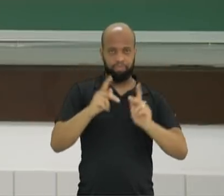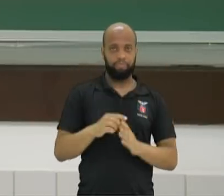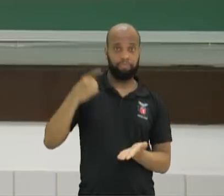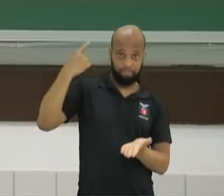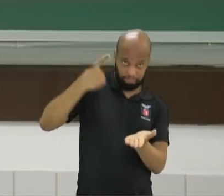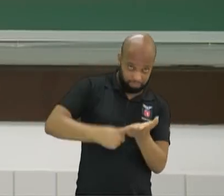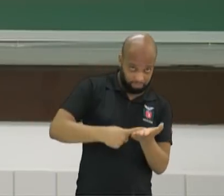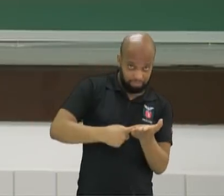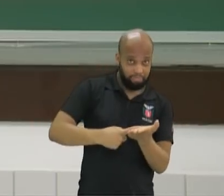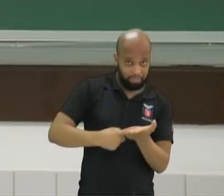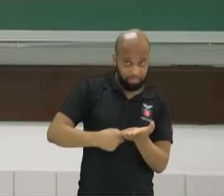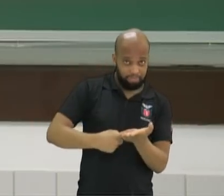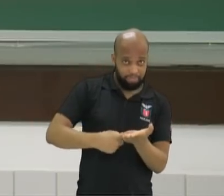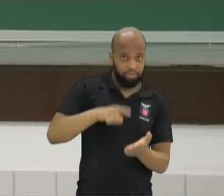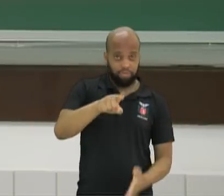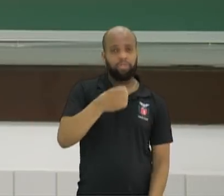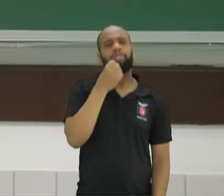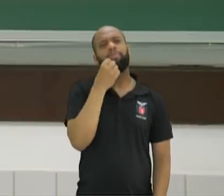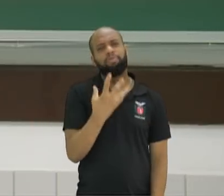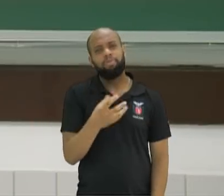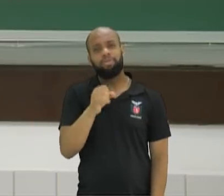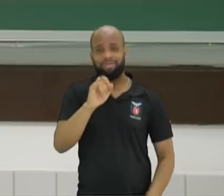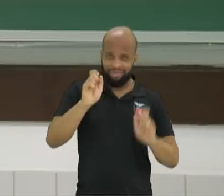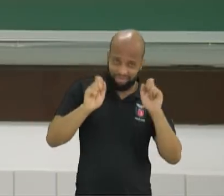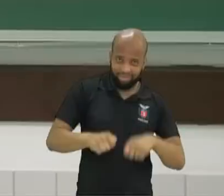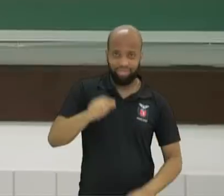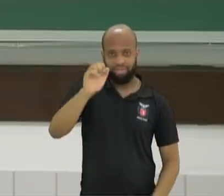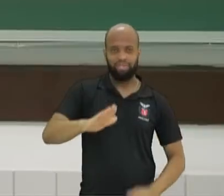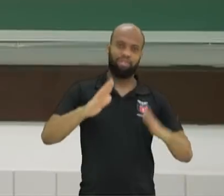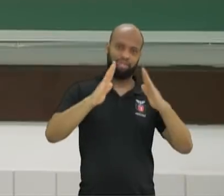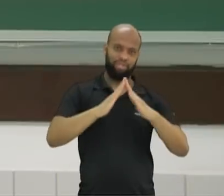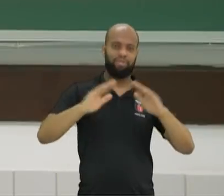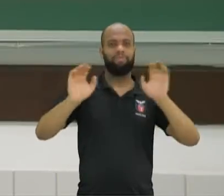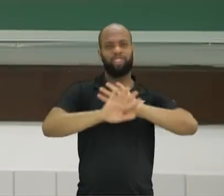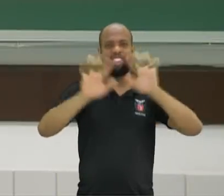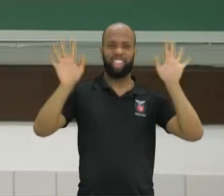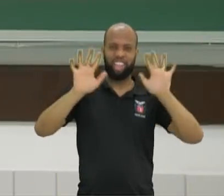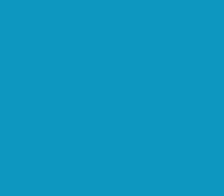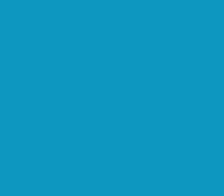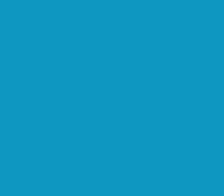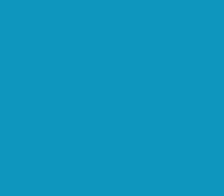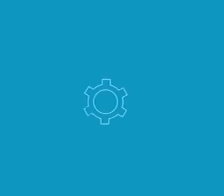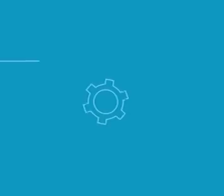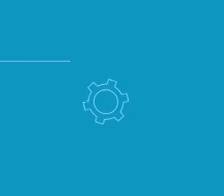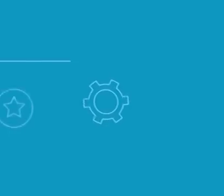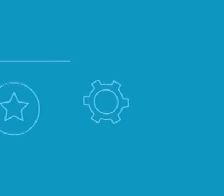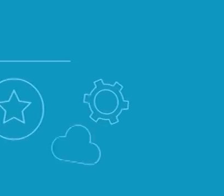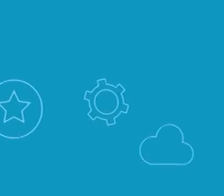Combinado? Fique bem e, se possível, fique em casa. Tchau, gente!